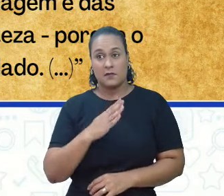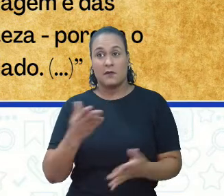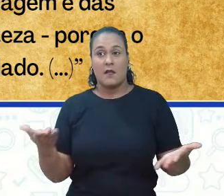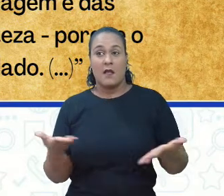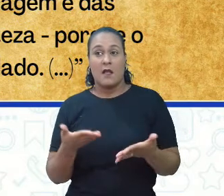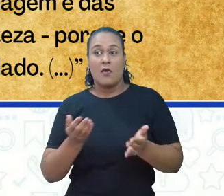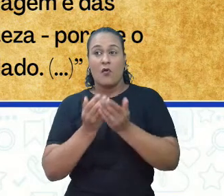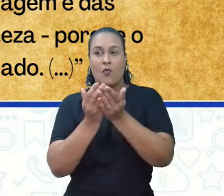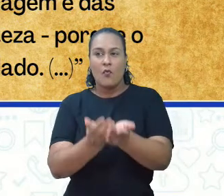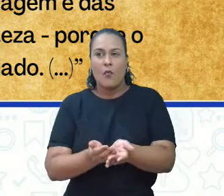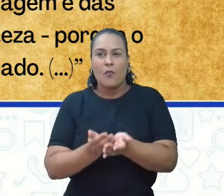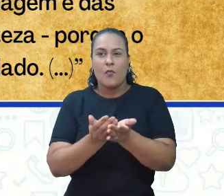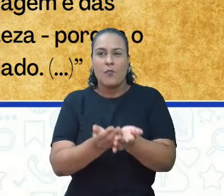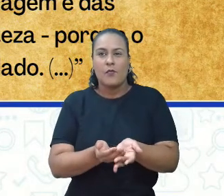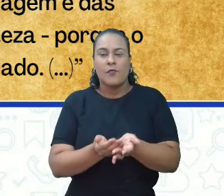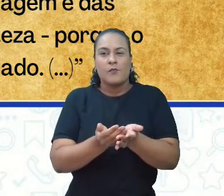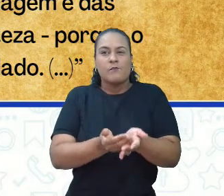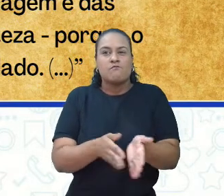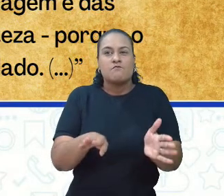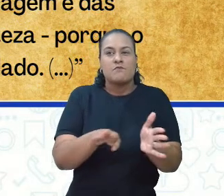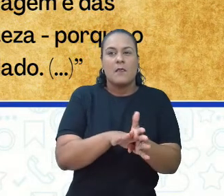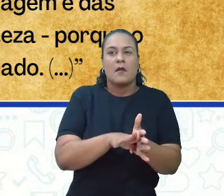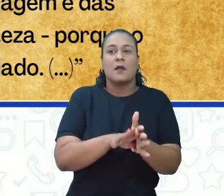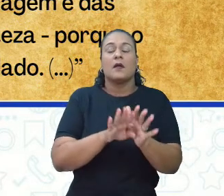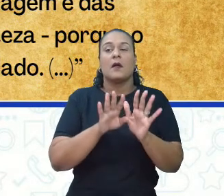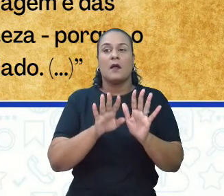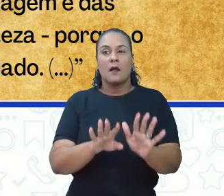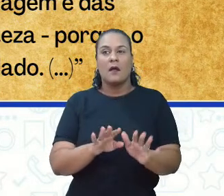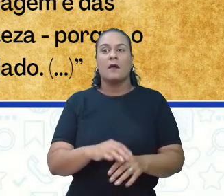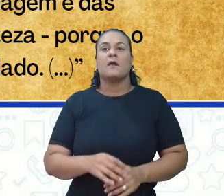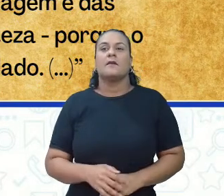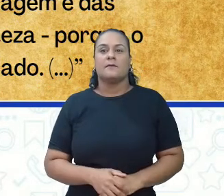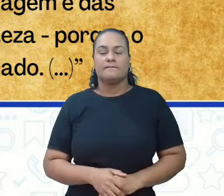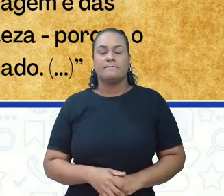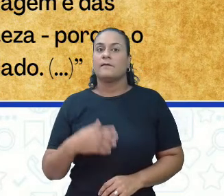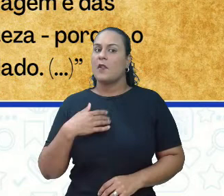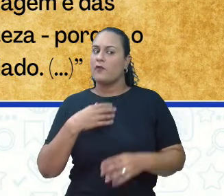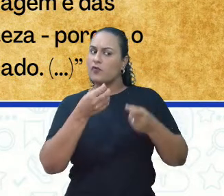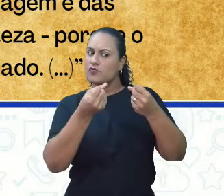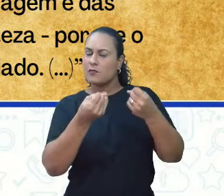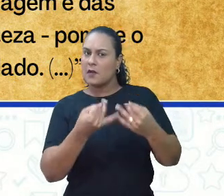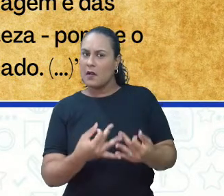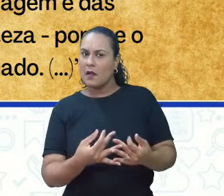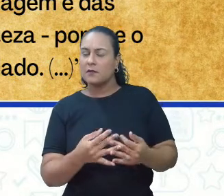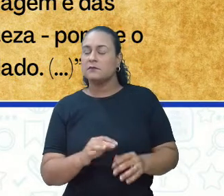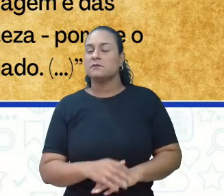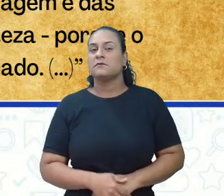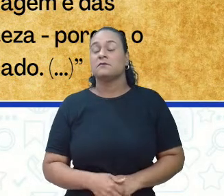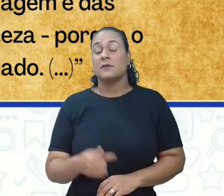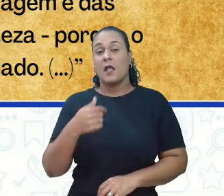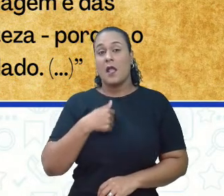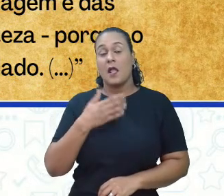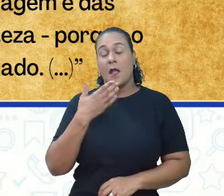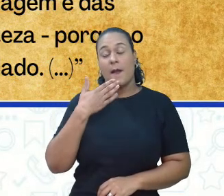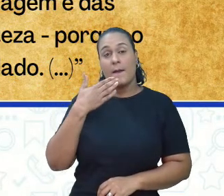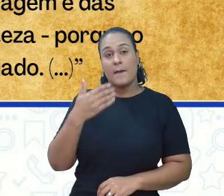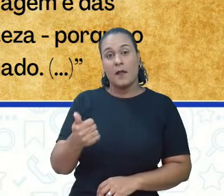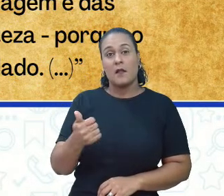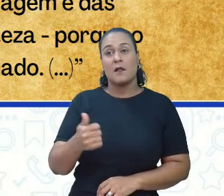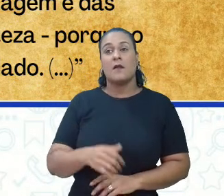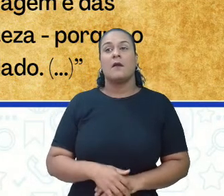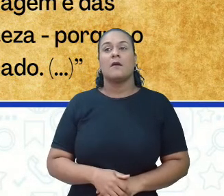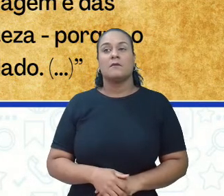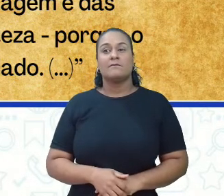nesta navegação achou. Não deixarei de também dar disso a minha conta a Vossa Alteza. Assim como eu melhor que puder,